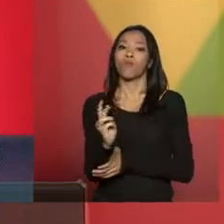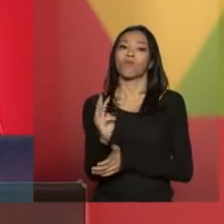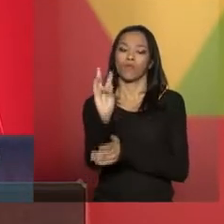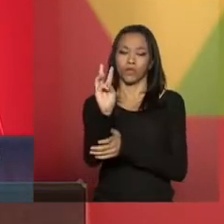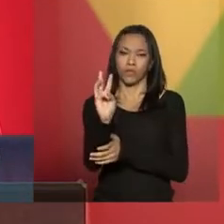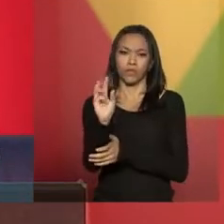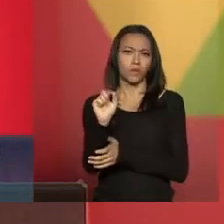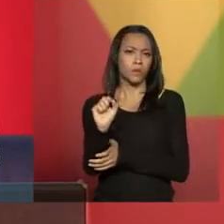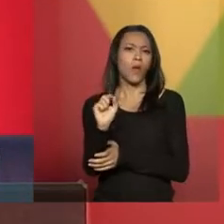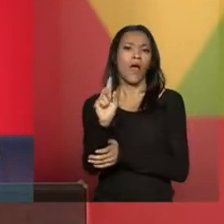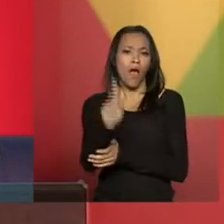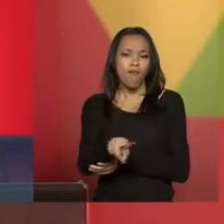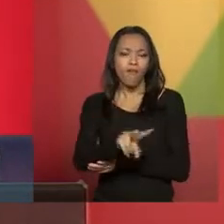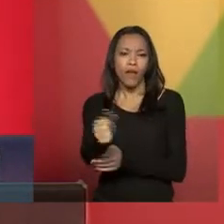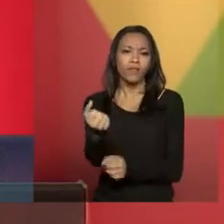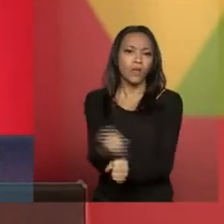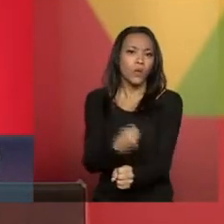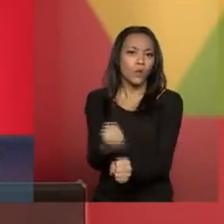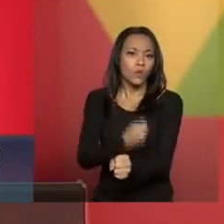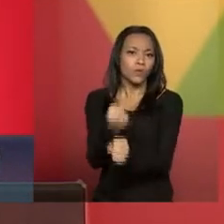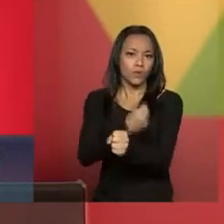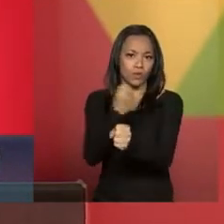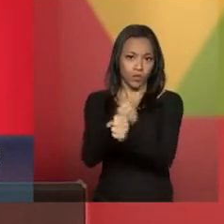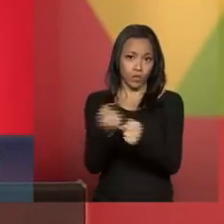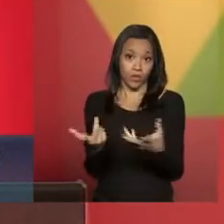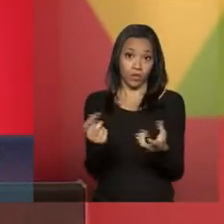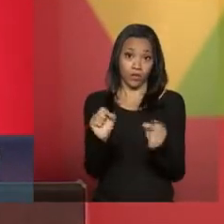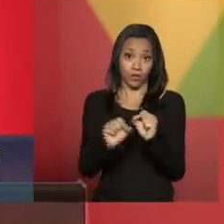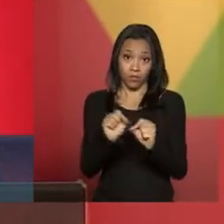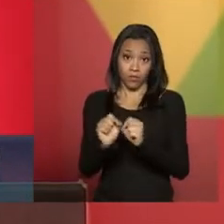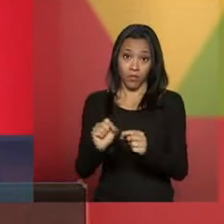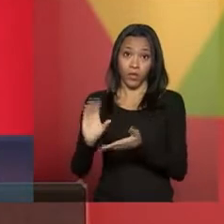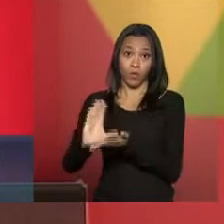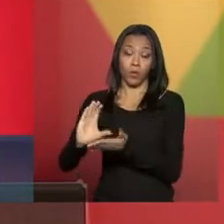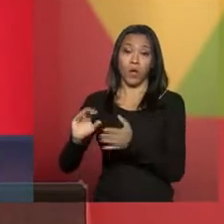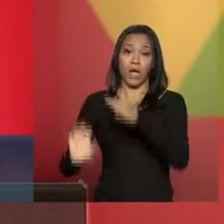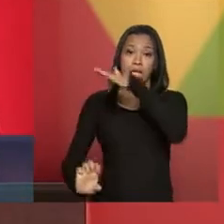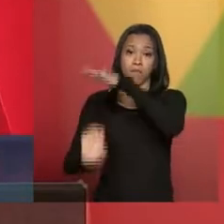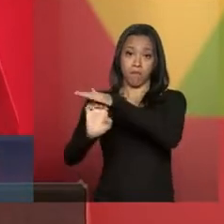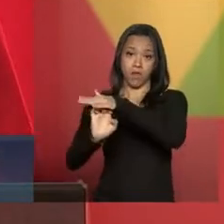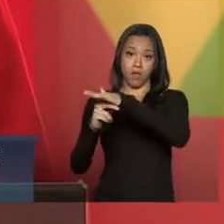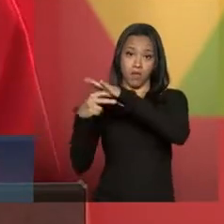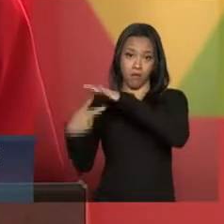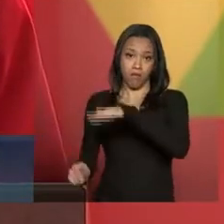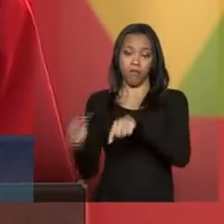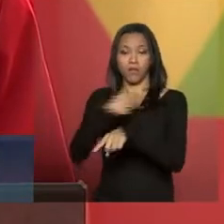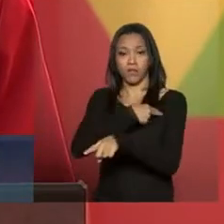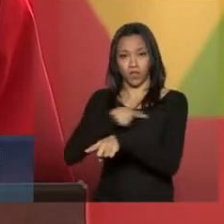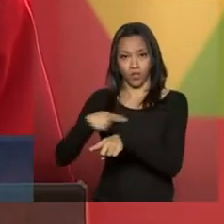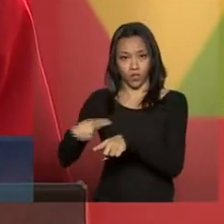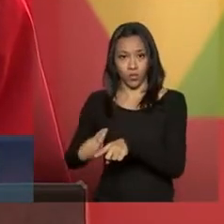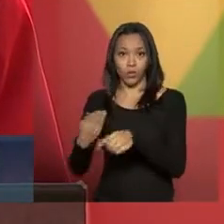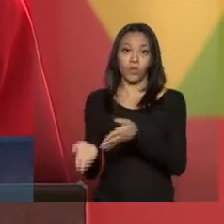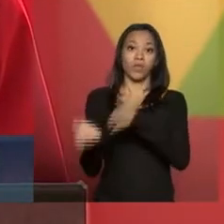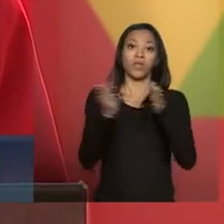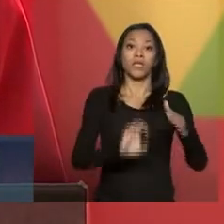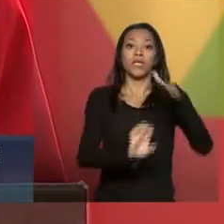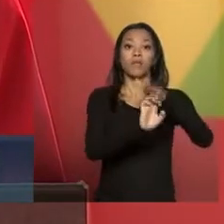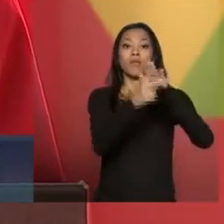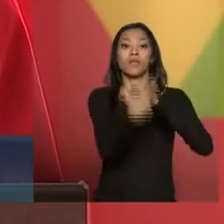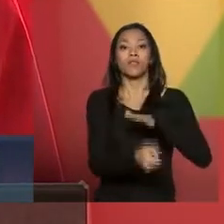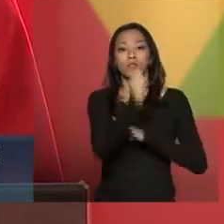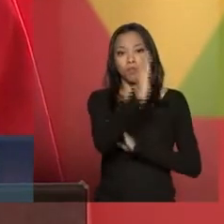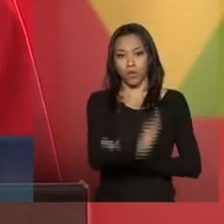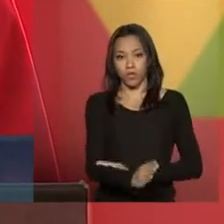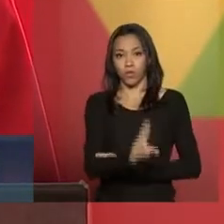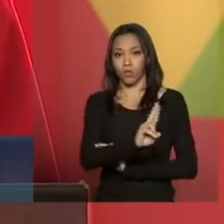a ser construída pelo consórcio State Grid chinês, Furnas e Eletronorte